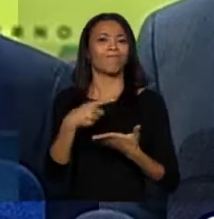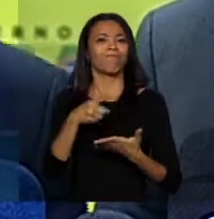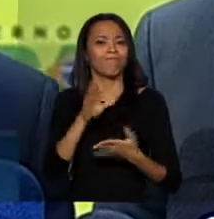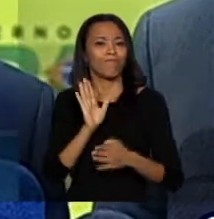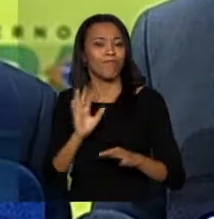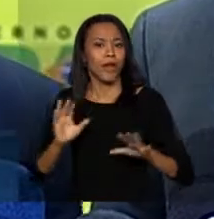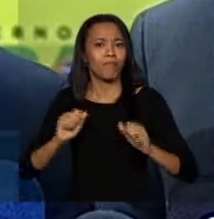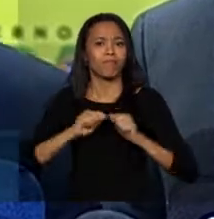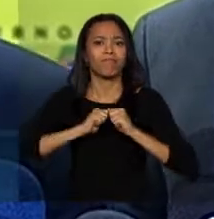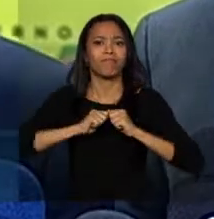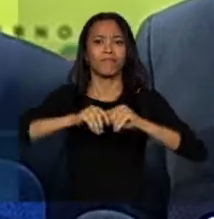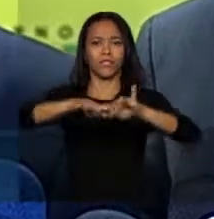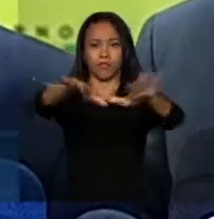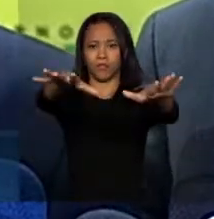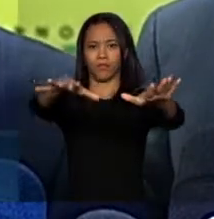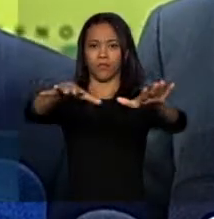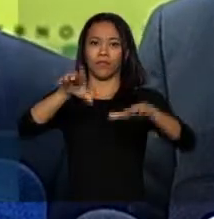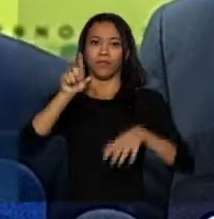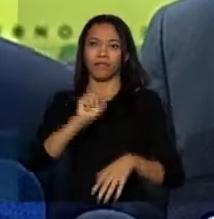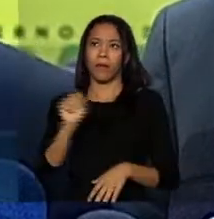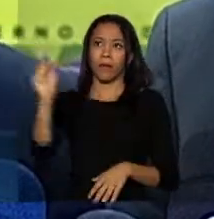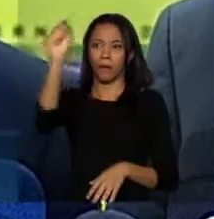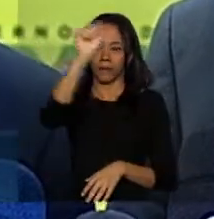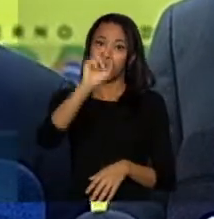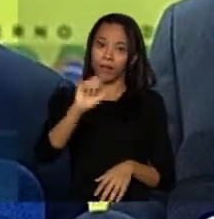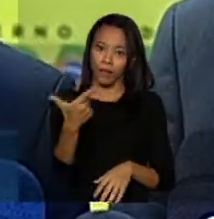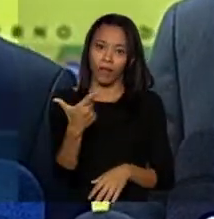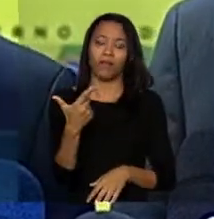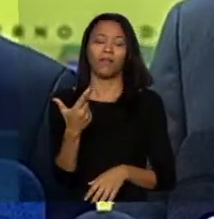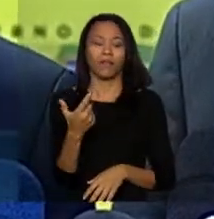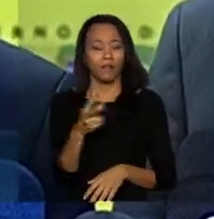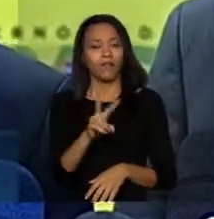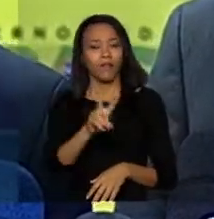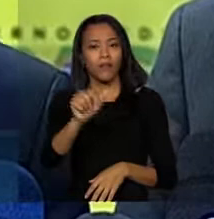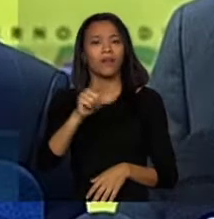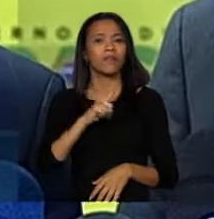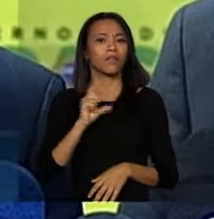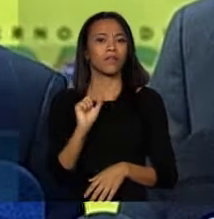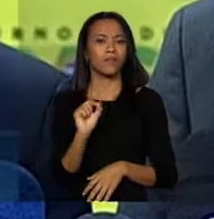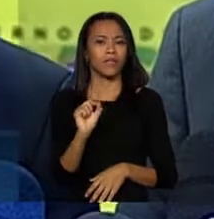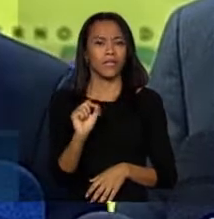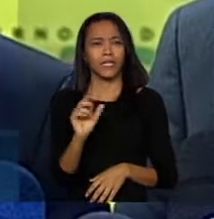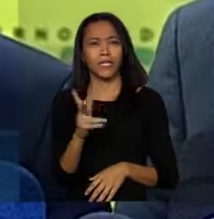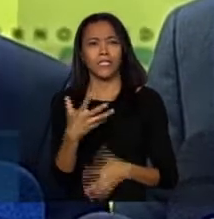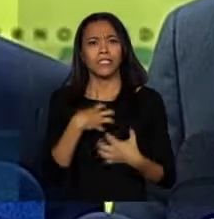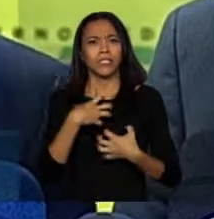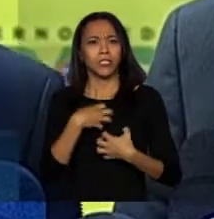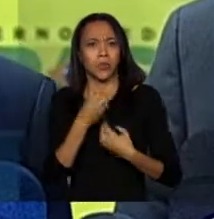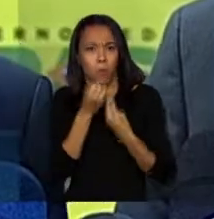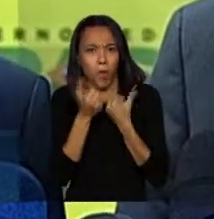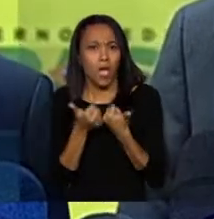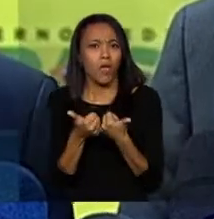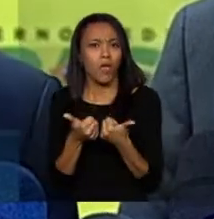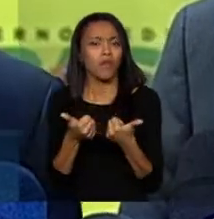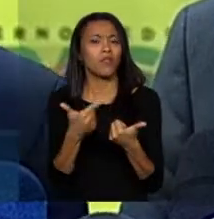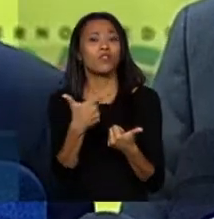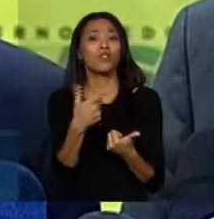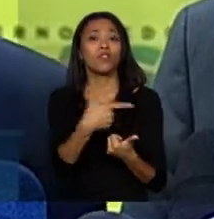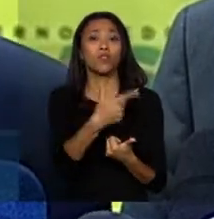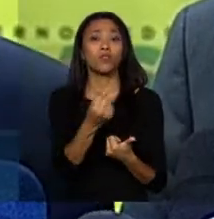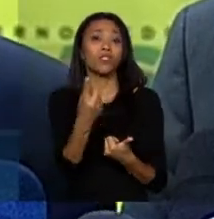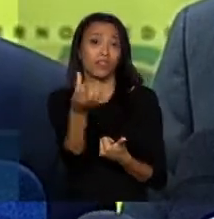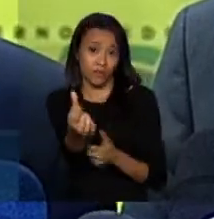Né? Claro que os seus impactos se observarão efetivamente lá para 2026, quando nós esperamos chegar a